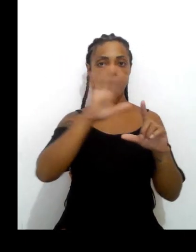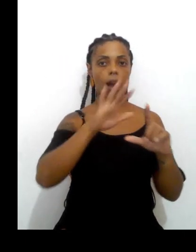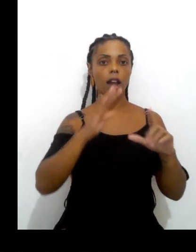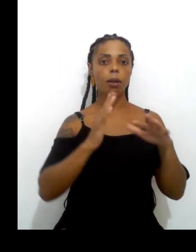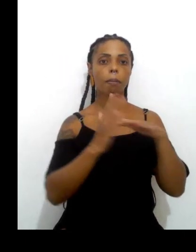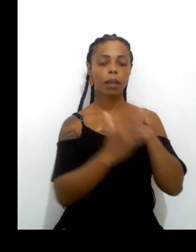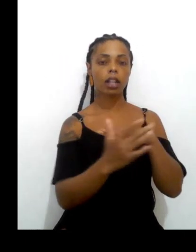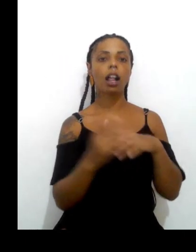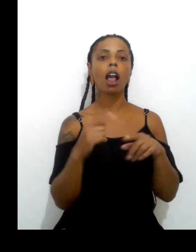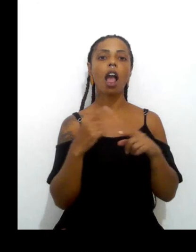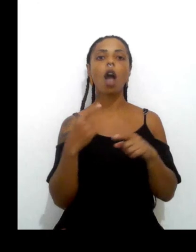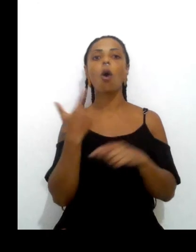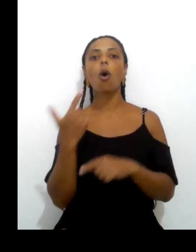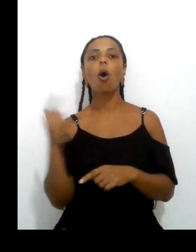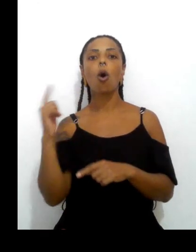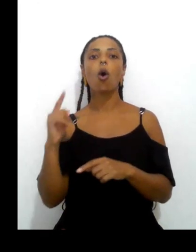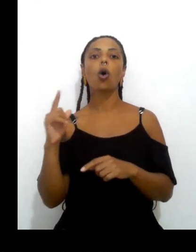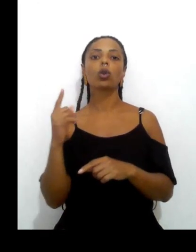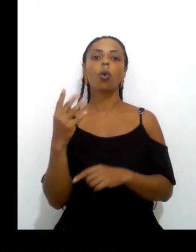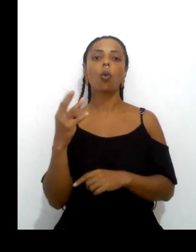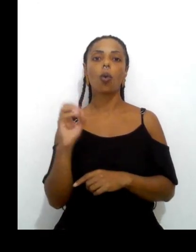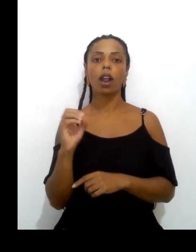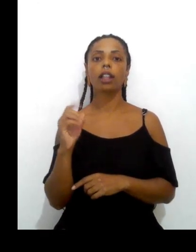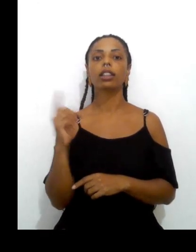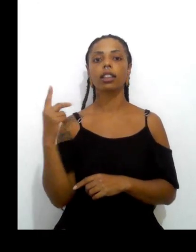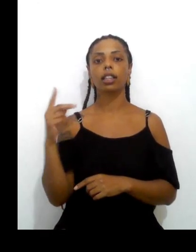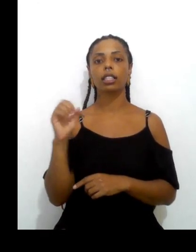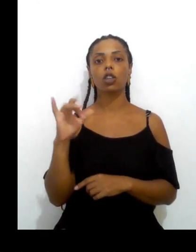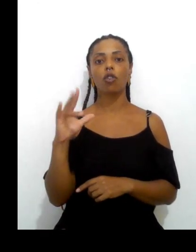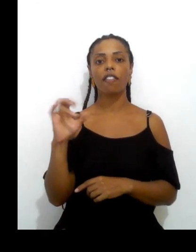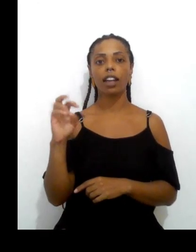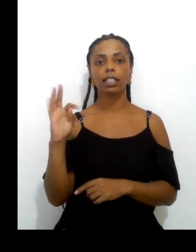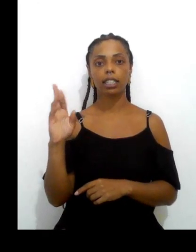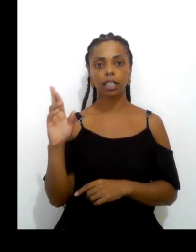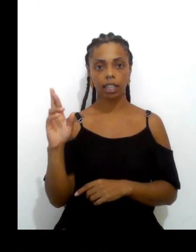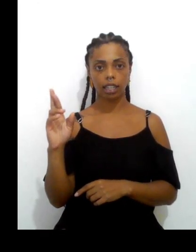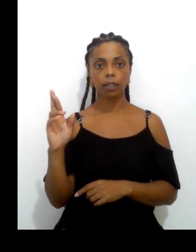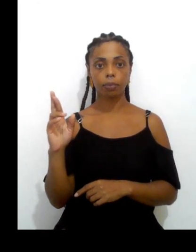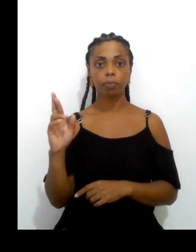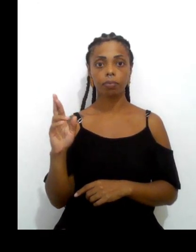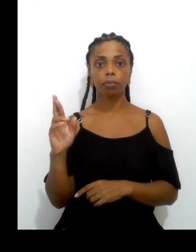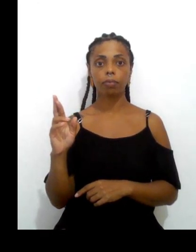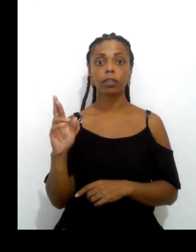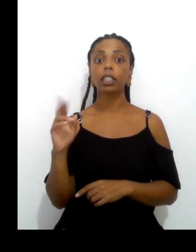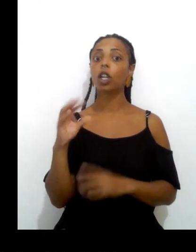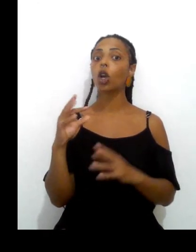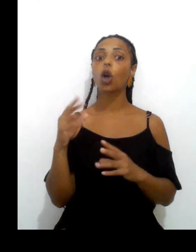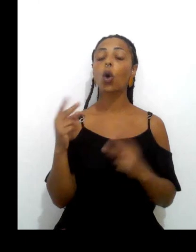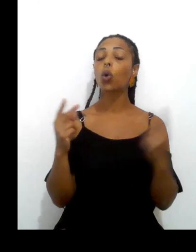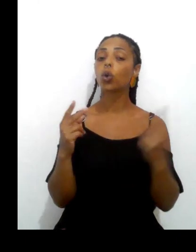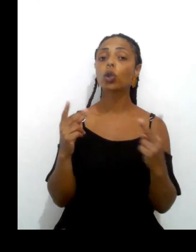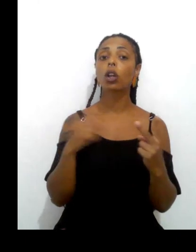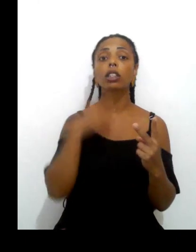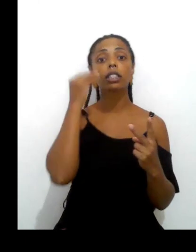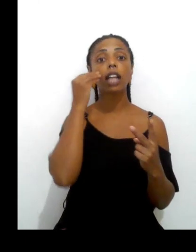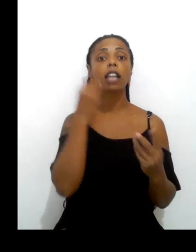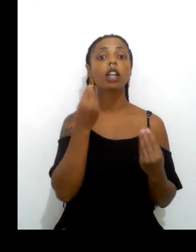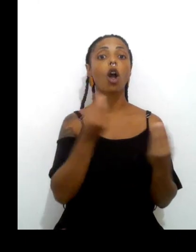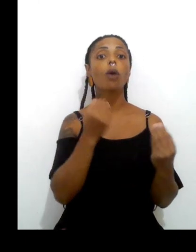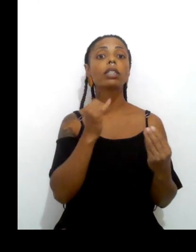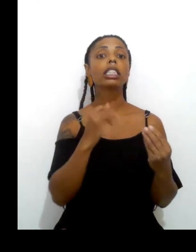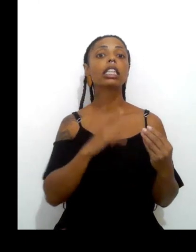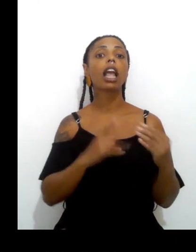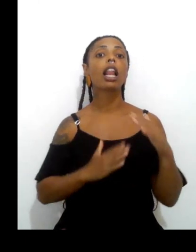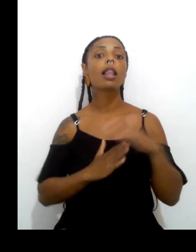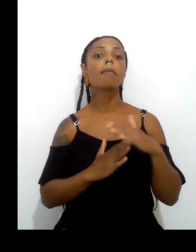fotografias da máquina ambos testam o limite dos operadores porque se desviam